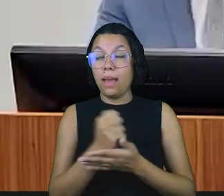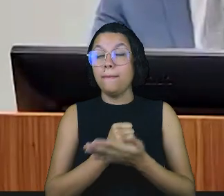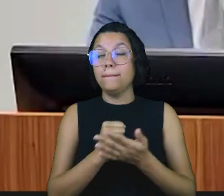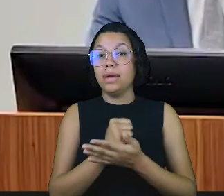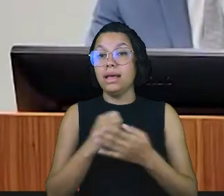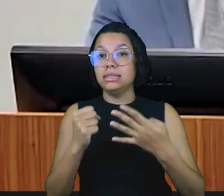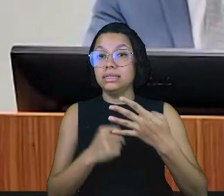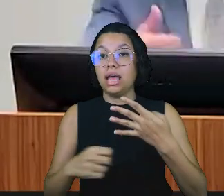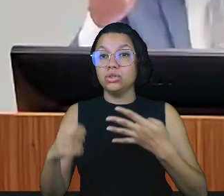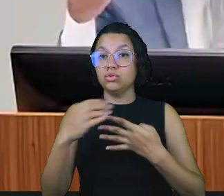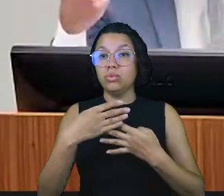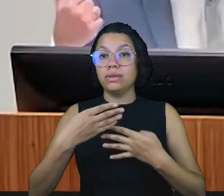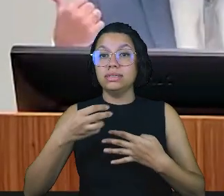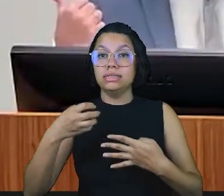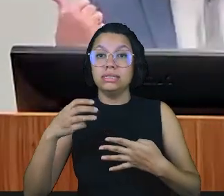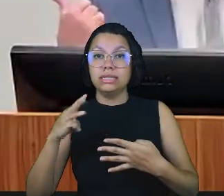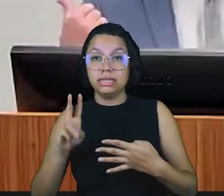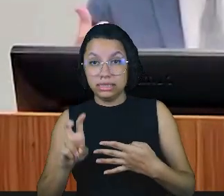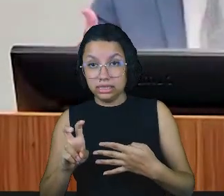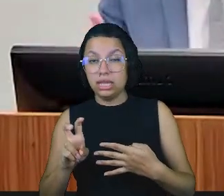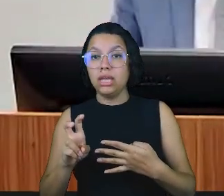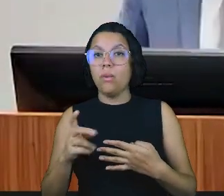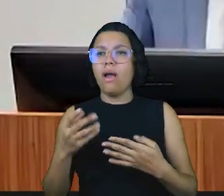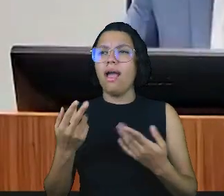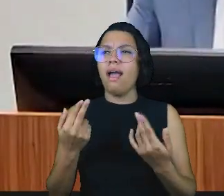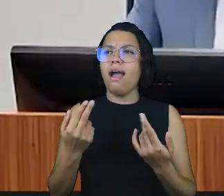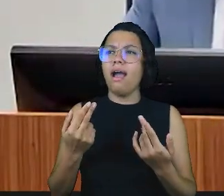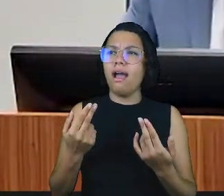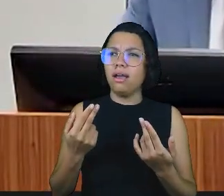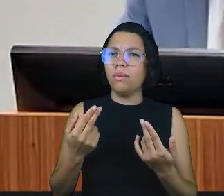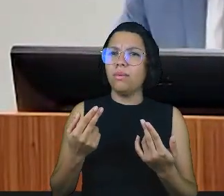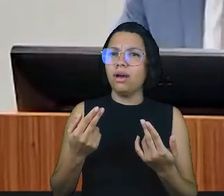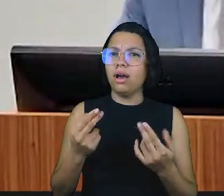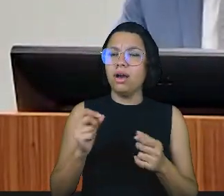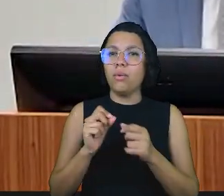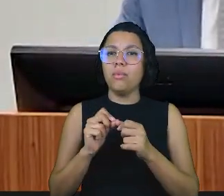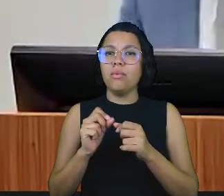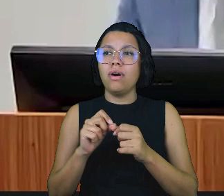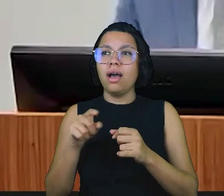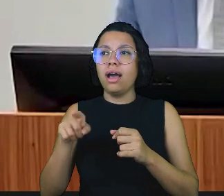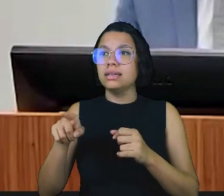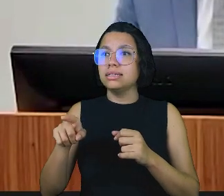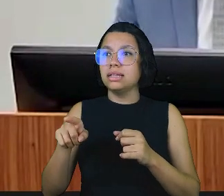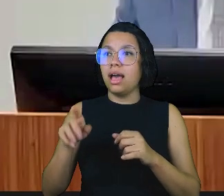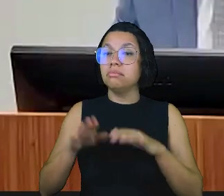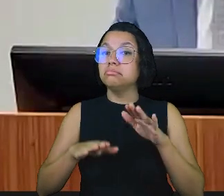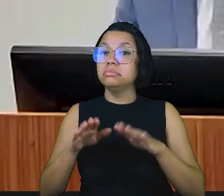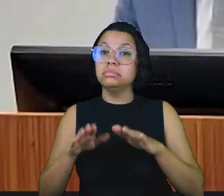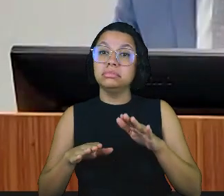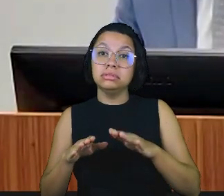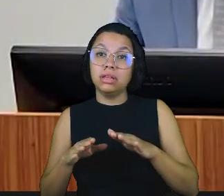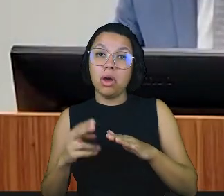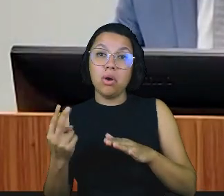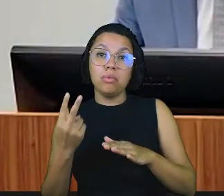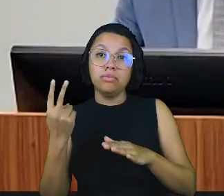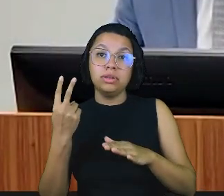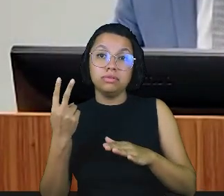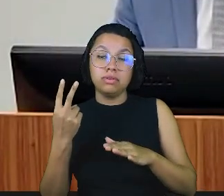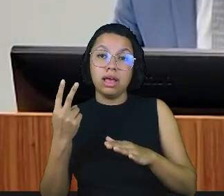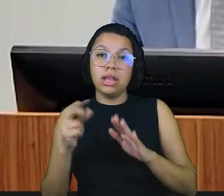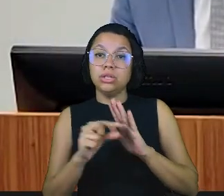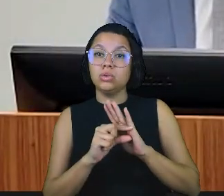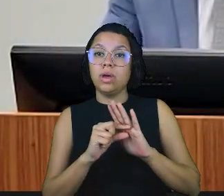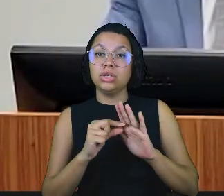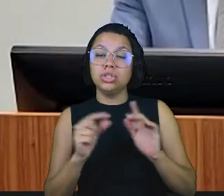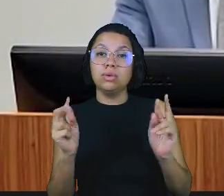mesmo elástico, se vale lá, talvez valha também no artigo 100, em relação ao artigo